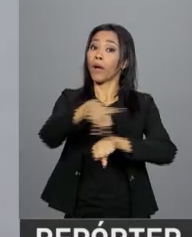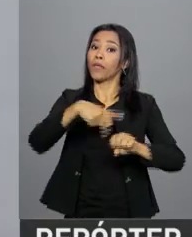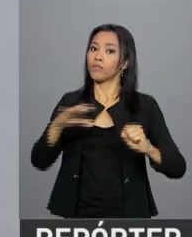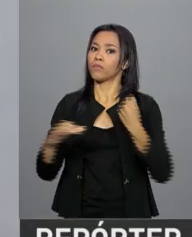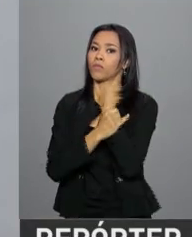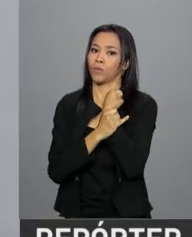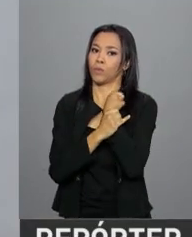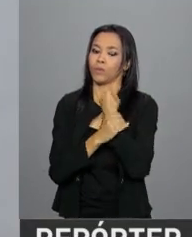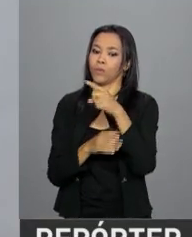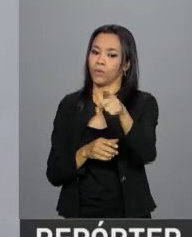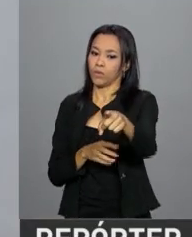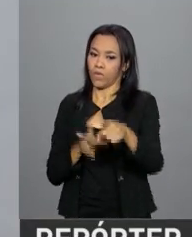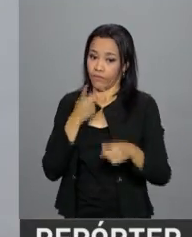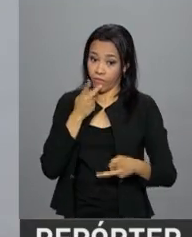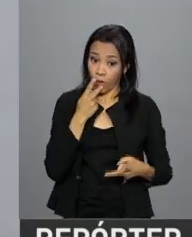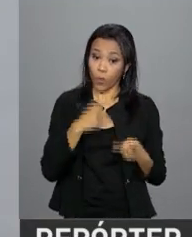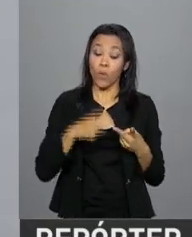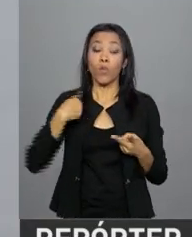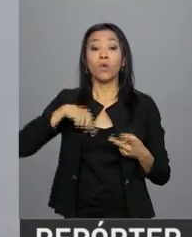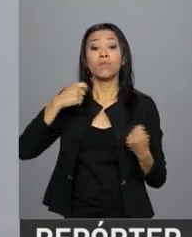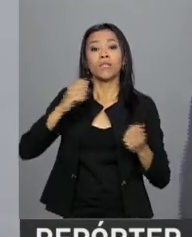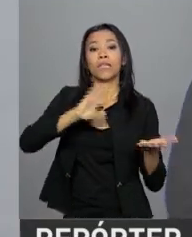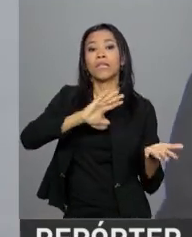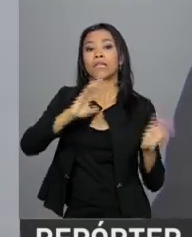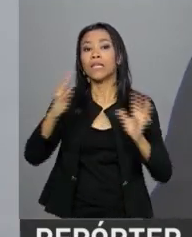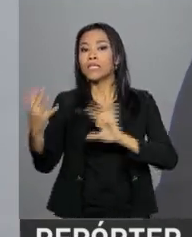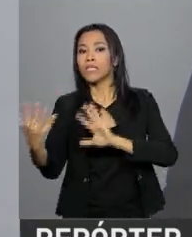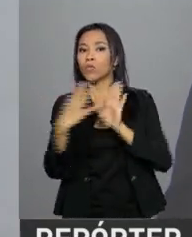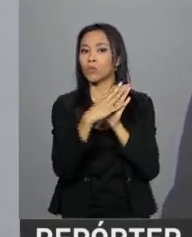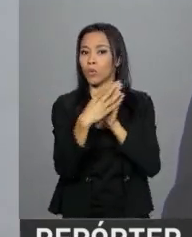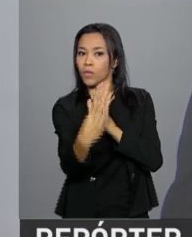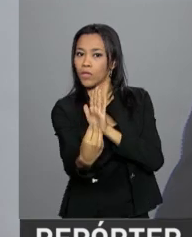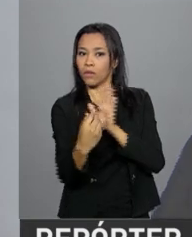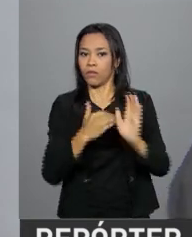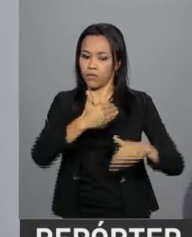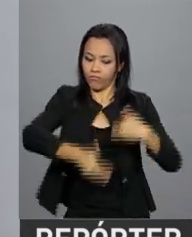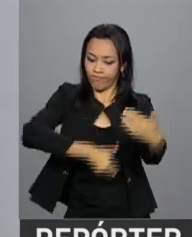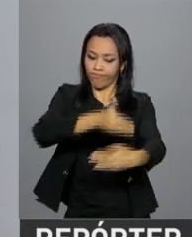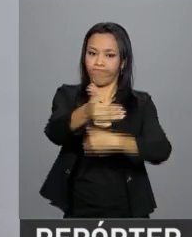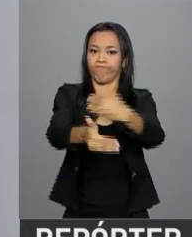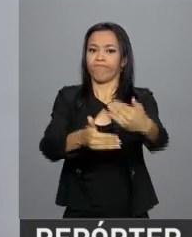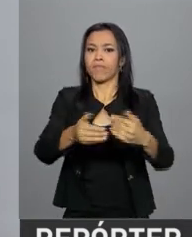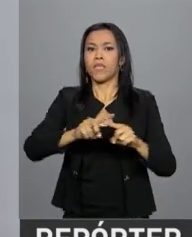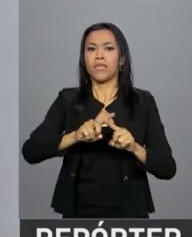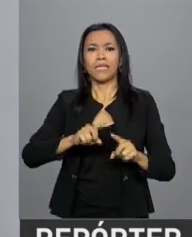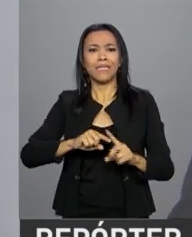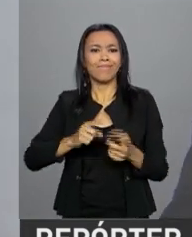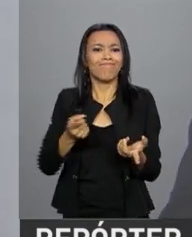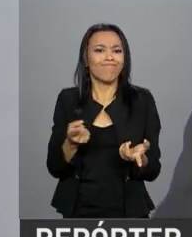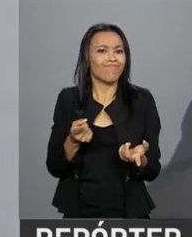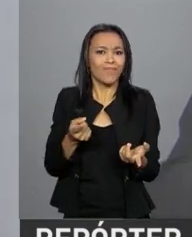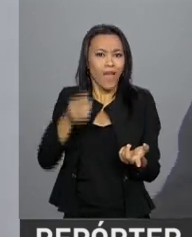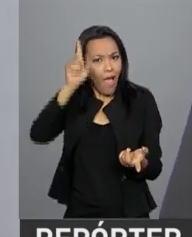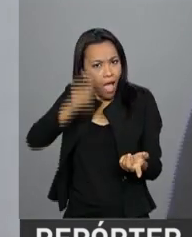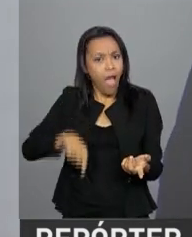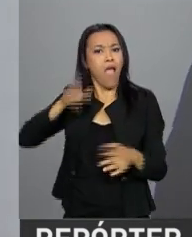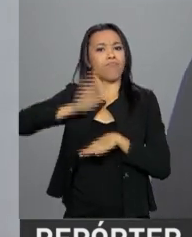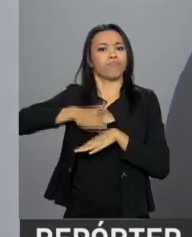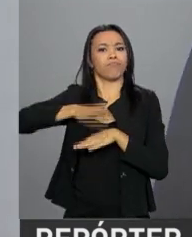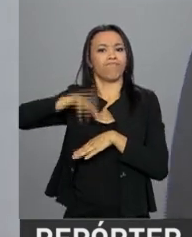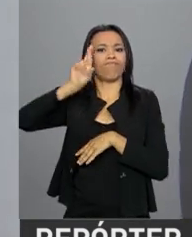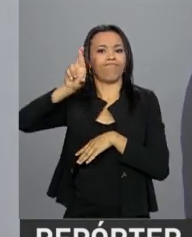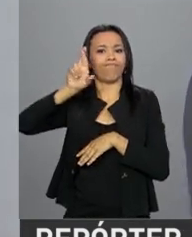Nós precisamos fazer a transição do modelo de desenvolvimento e ninguém mais do que o presidente Michel